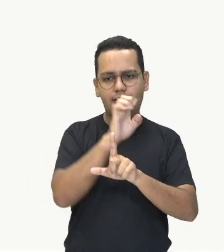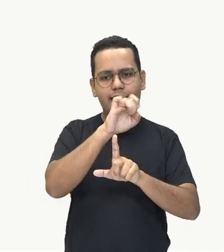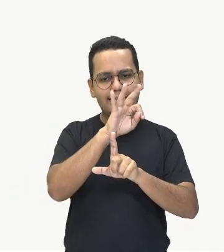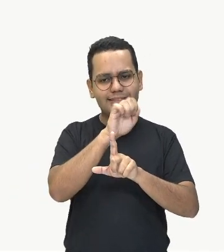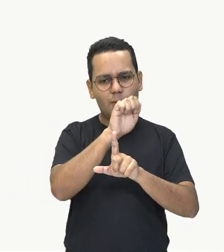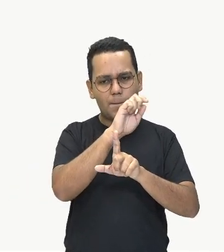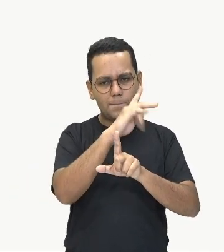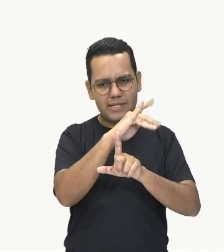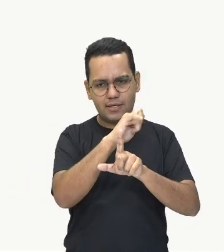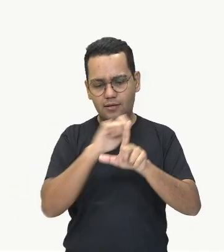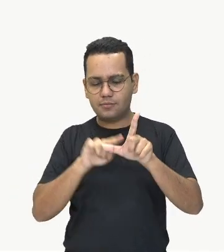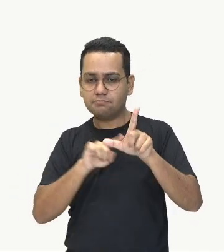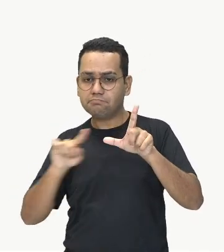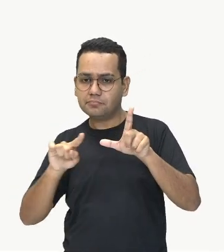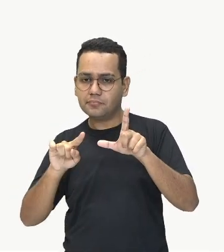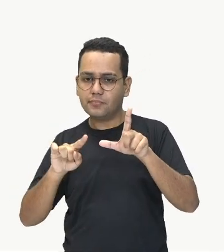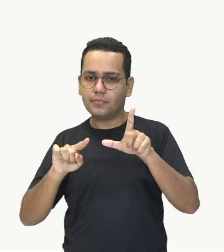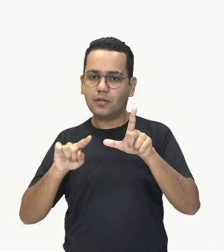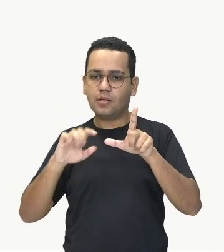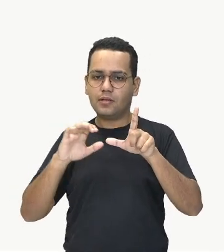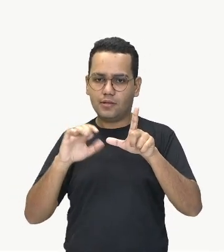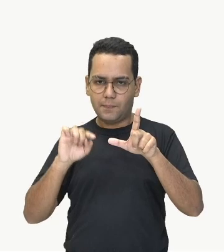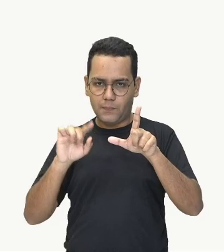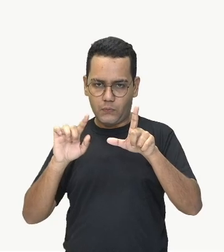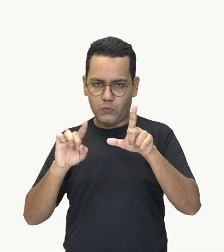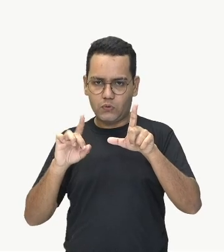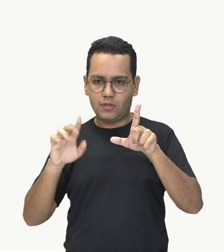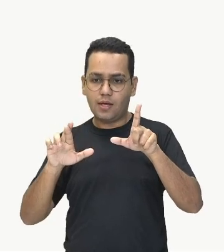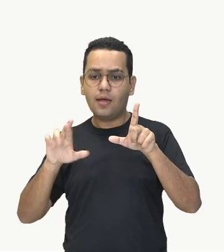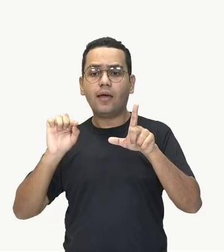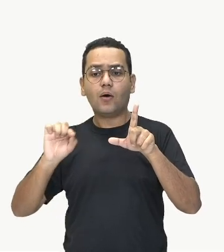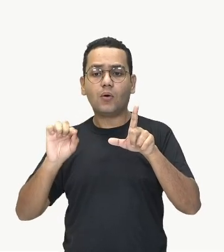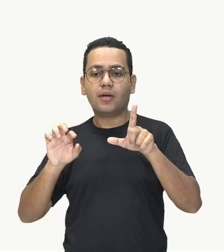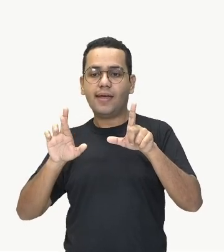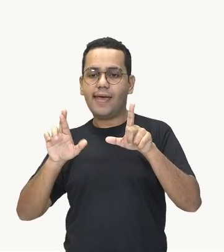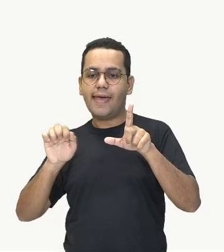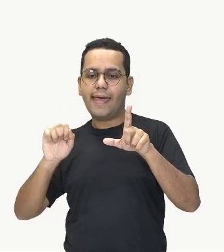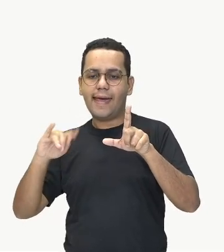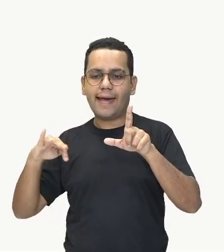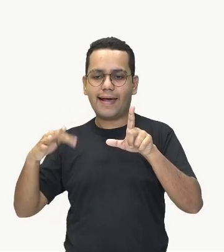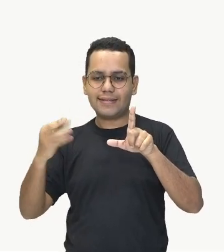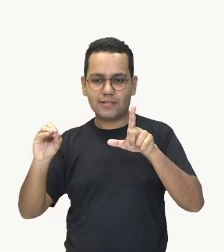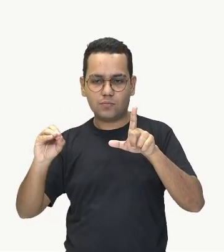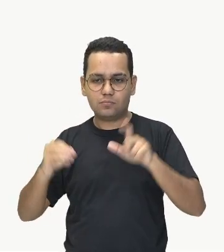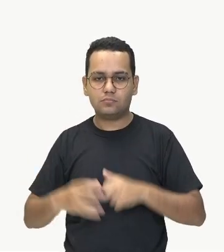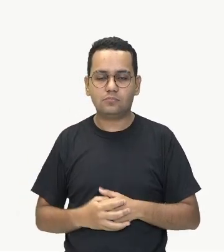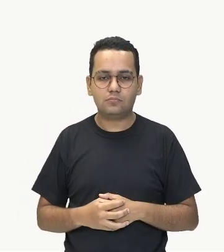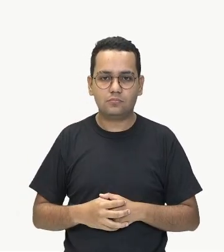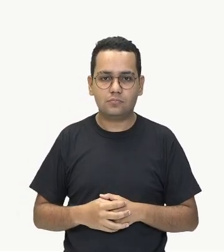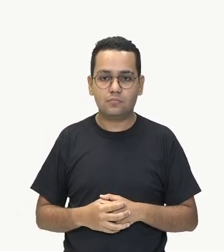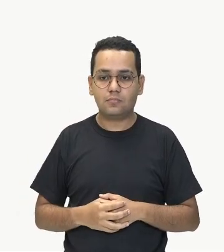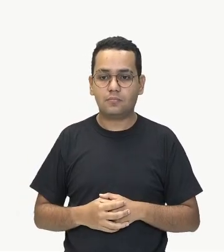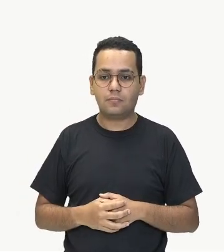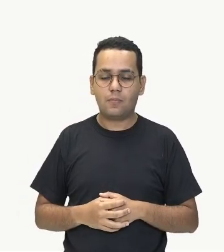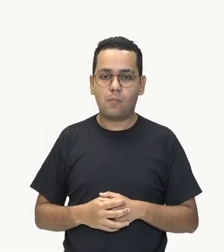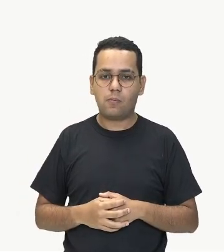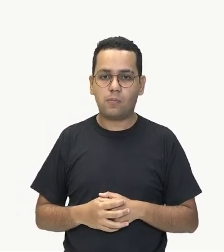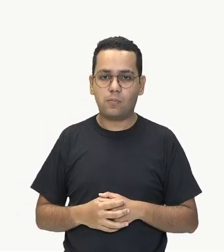aquele gráfico que vocês já viram que era assim ó só que além disso nós temos um